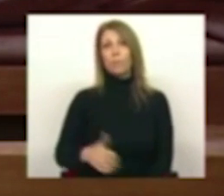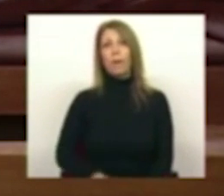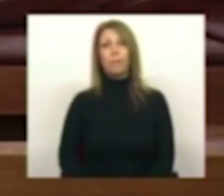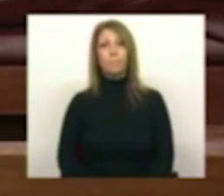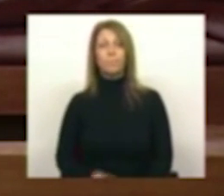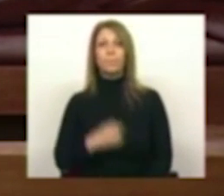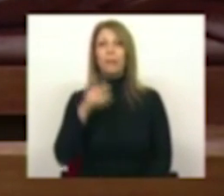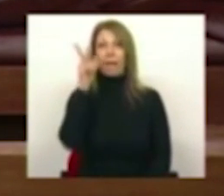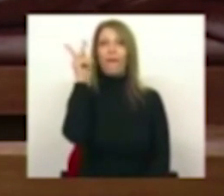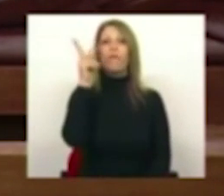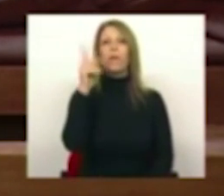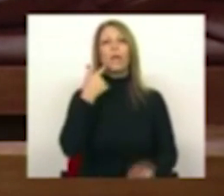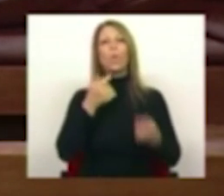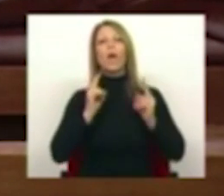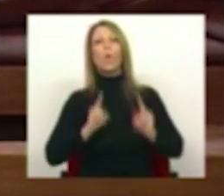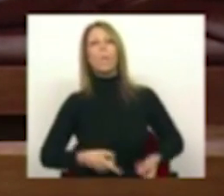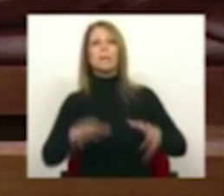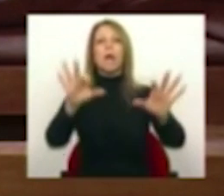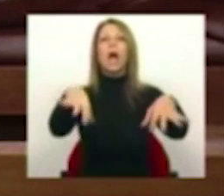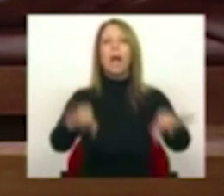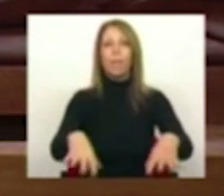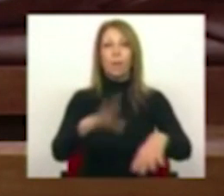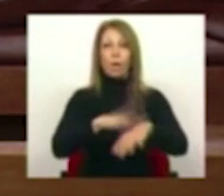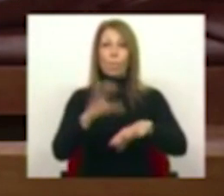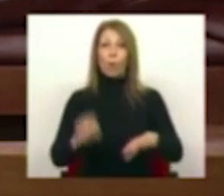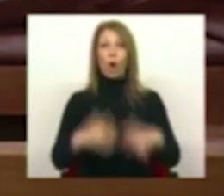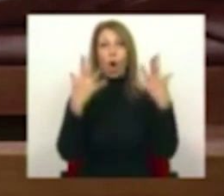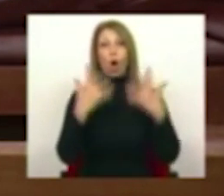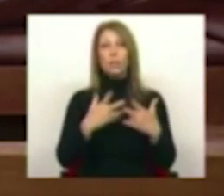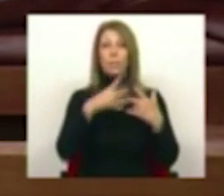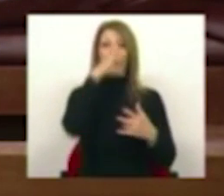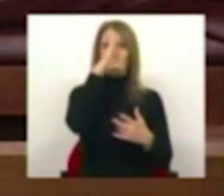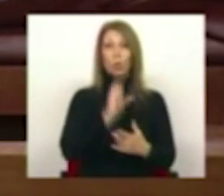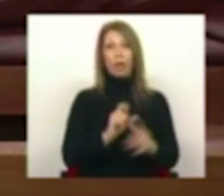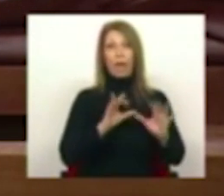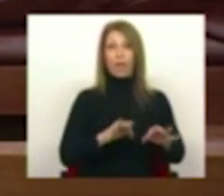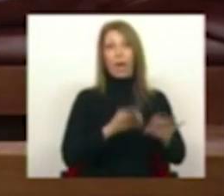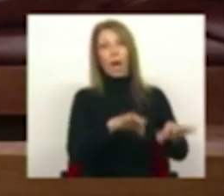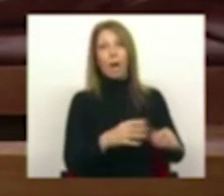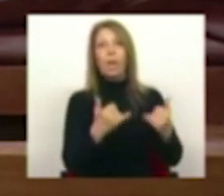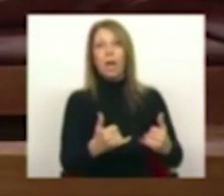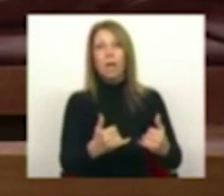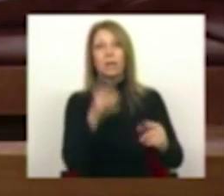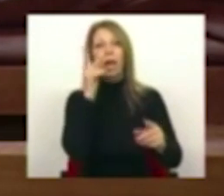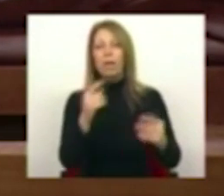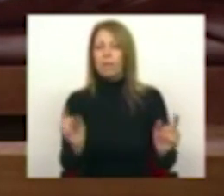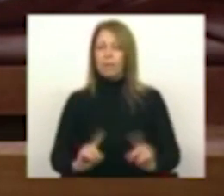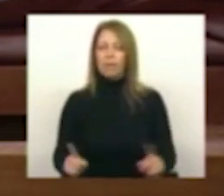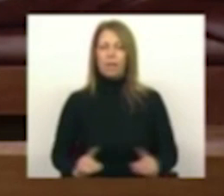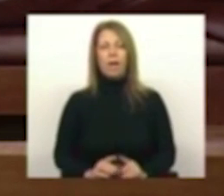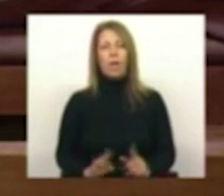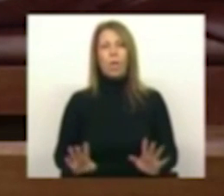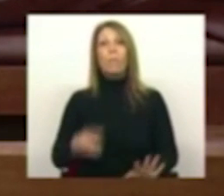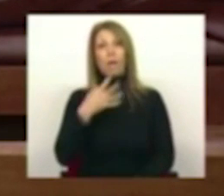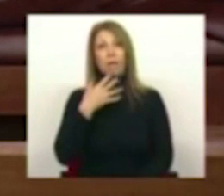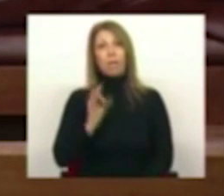vida não começa e não acaba em cada orçamento do Estado. E sabemos bem que só vale a pena termos contas